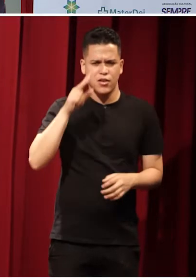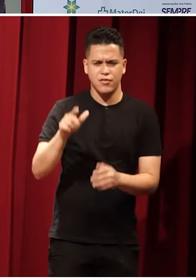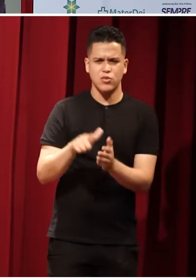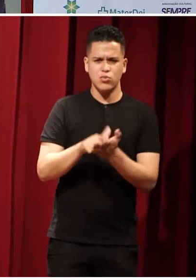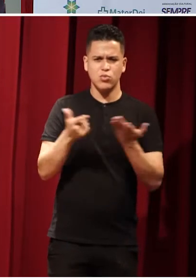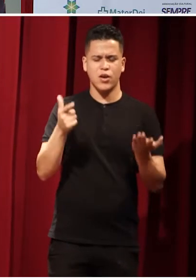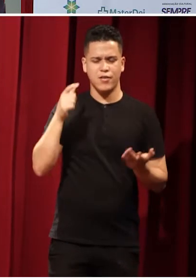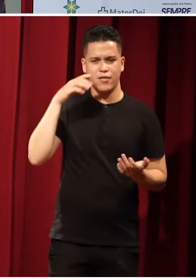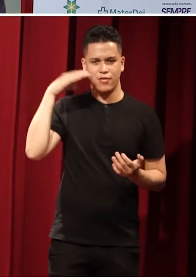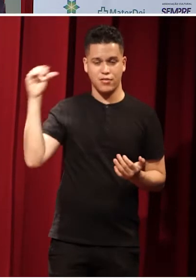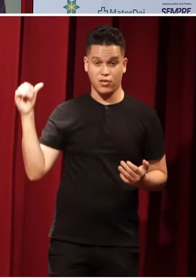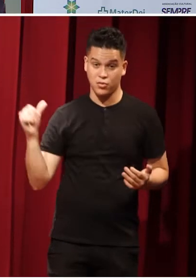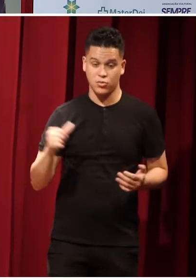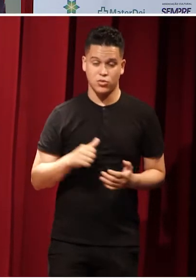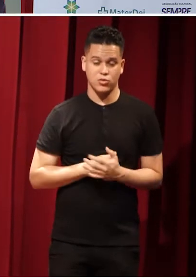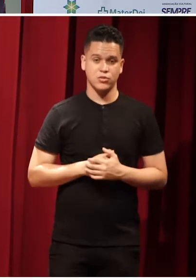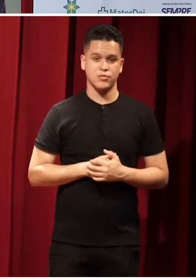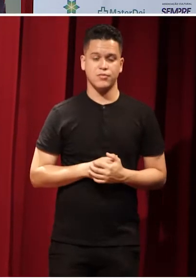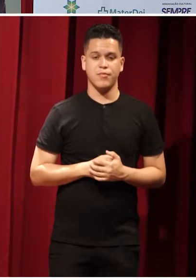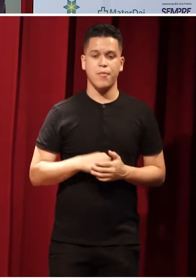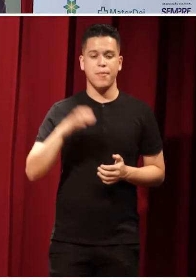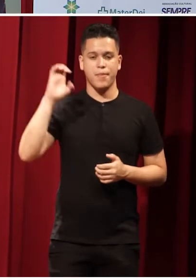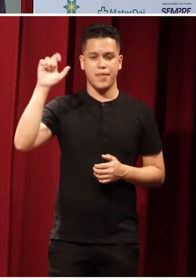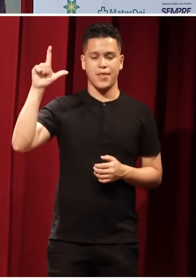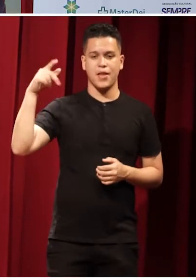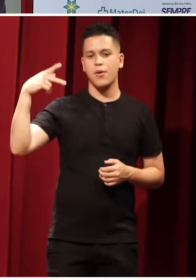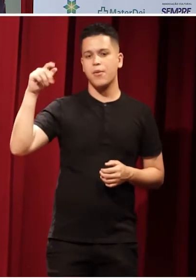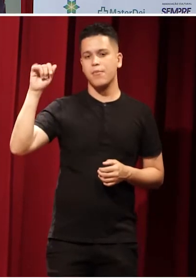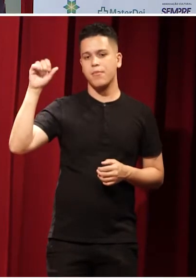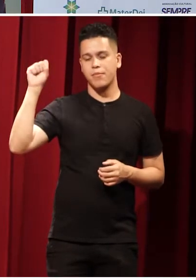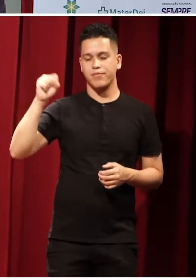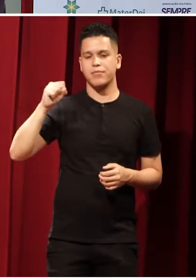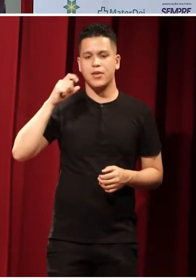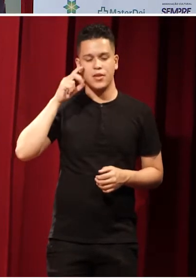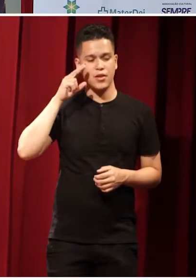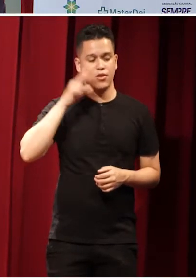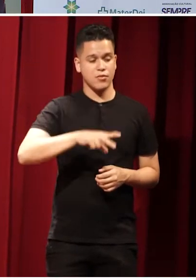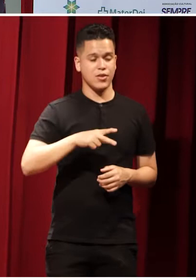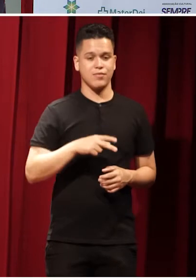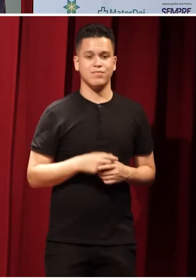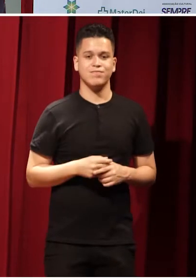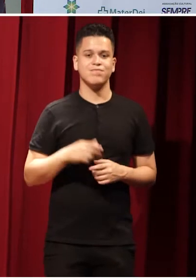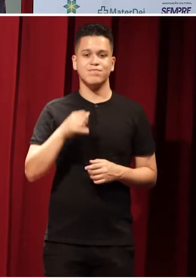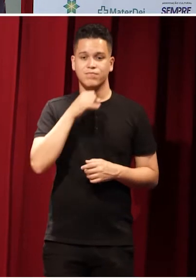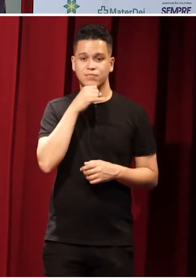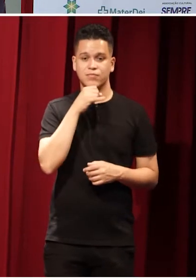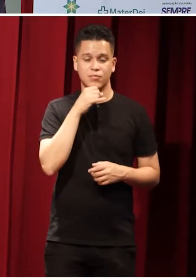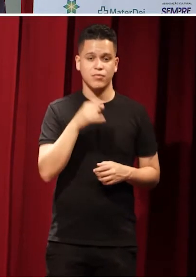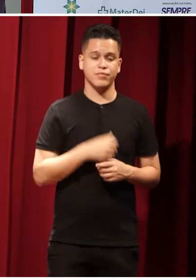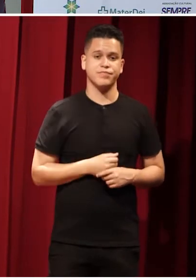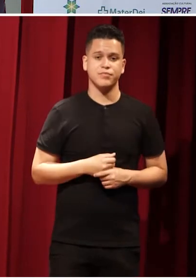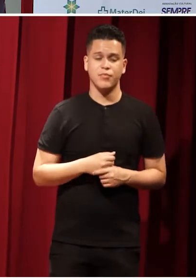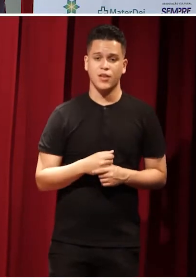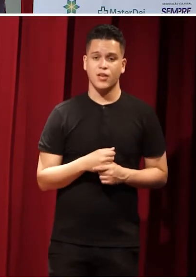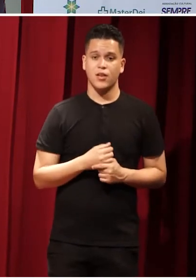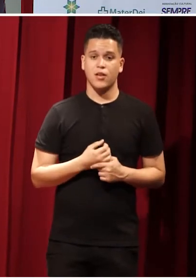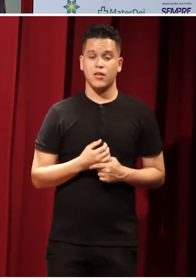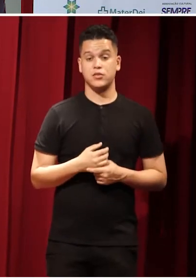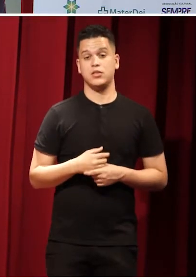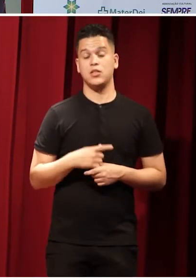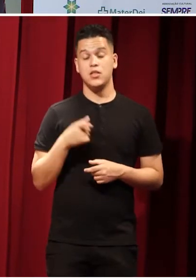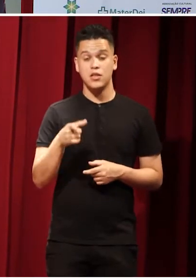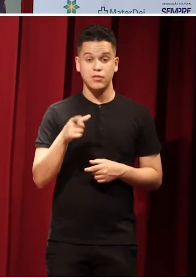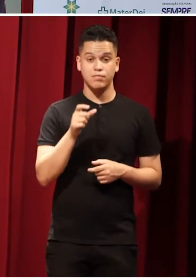grande sobre essa invasão. Então, esse é um ponto muito importante. Possuir áreas de reserva,